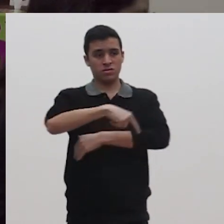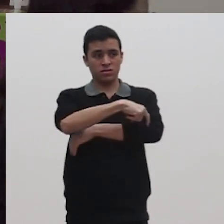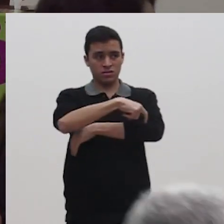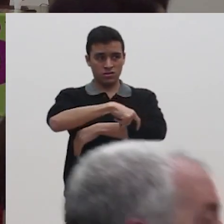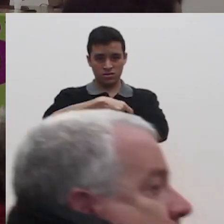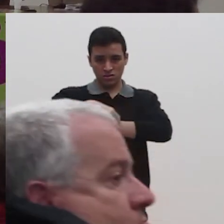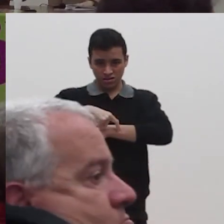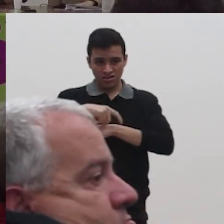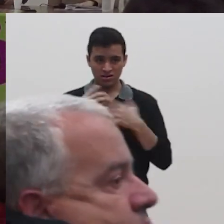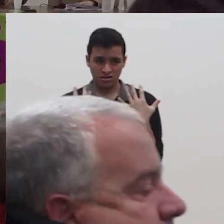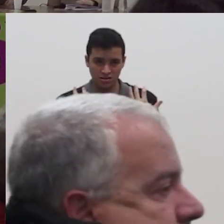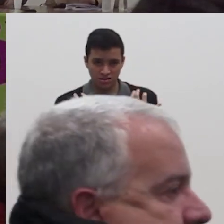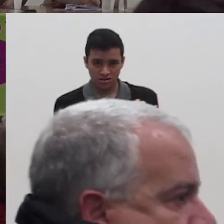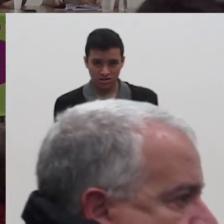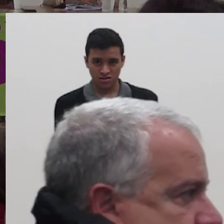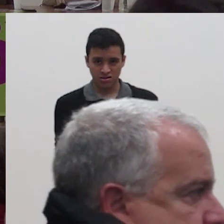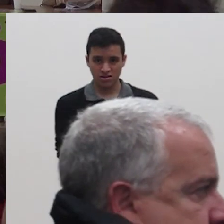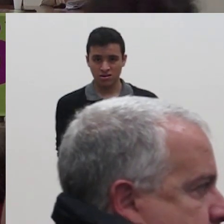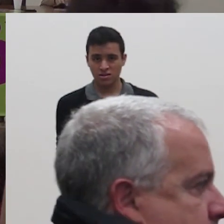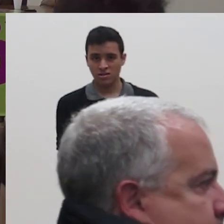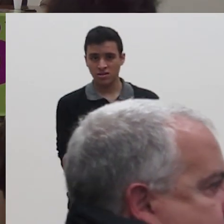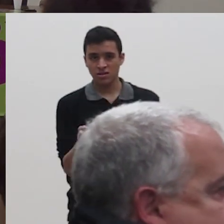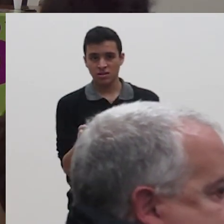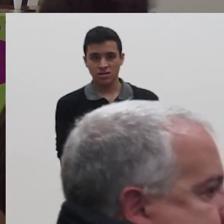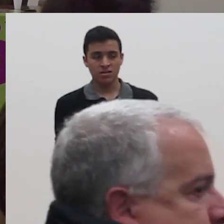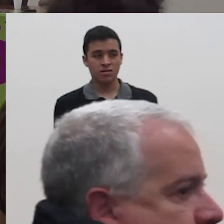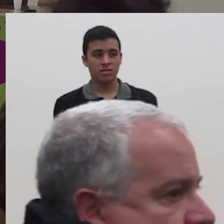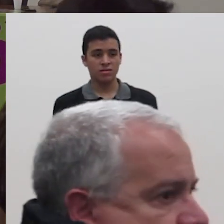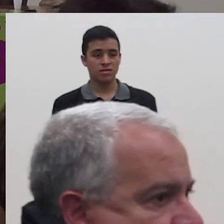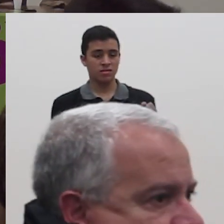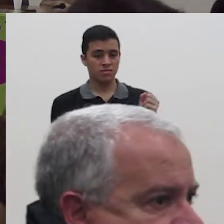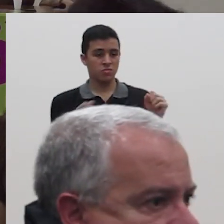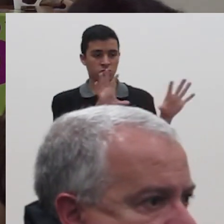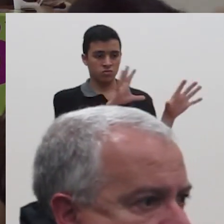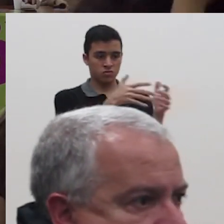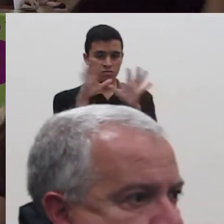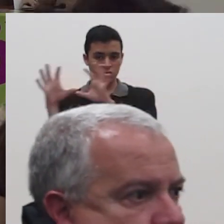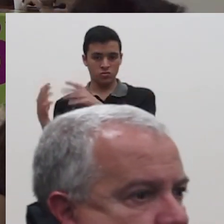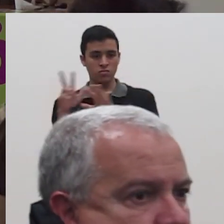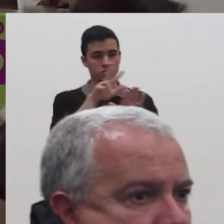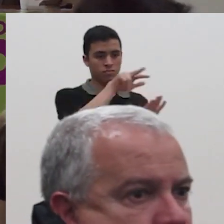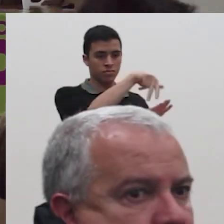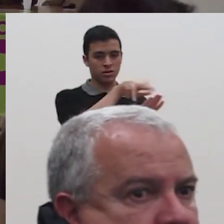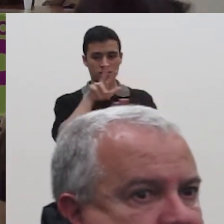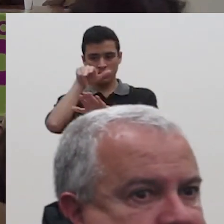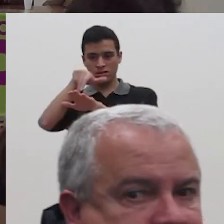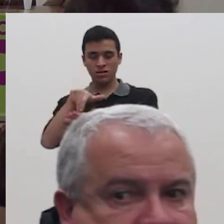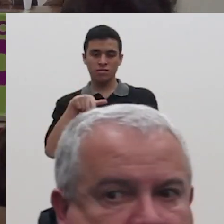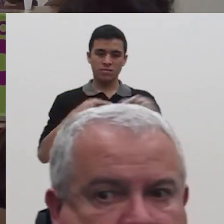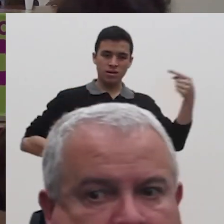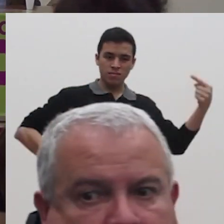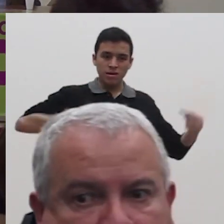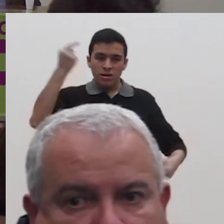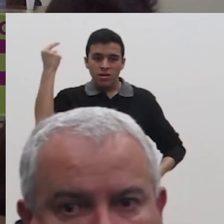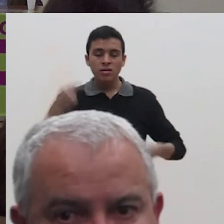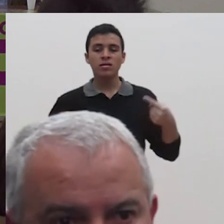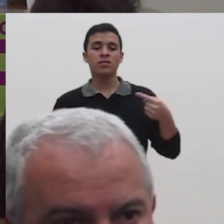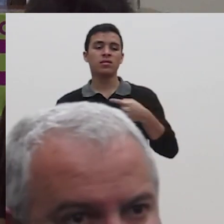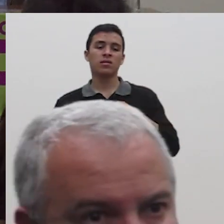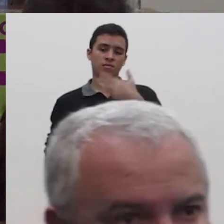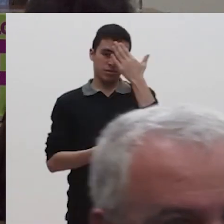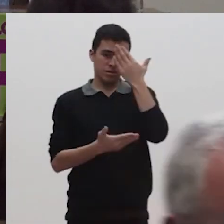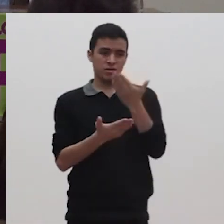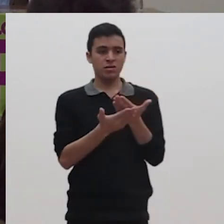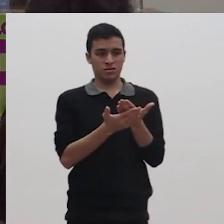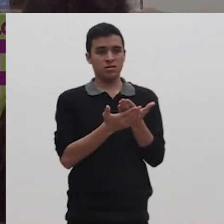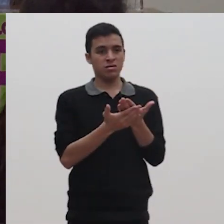que recebeu as duas chapas para esse debate importante e acredito eu que foi